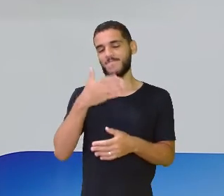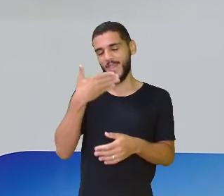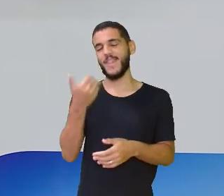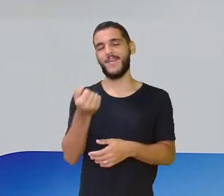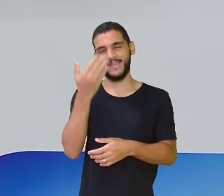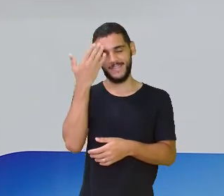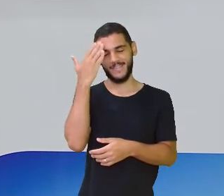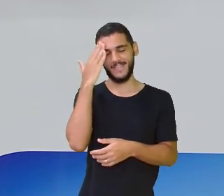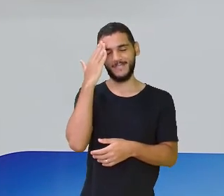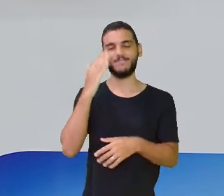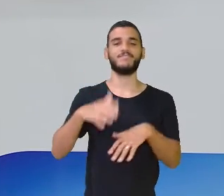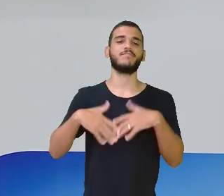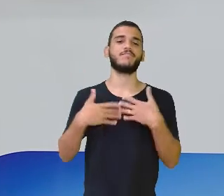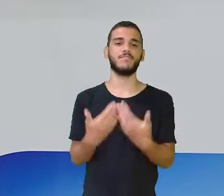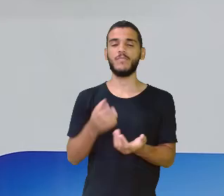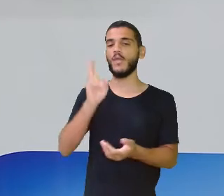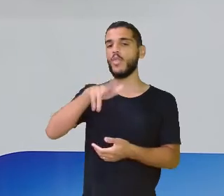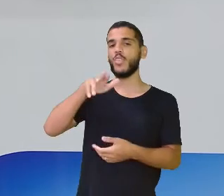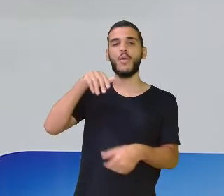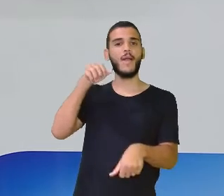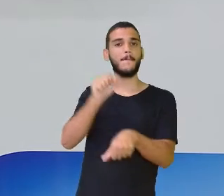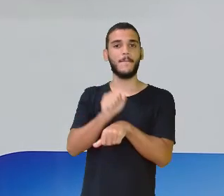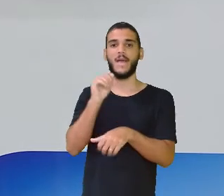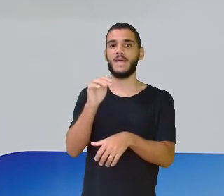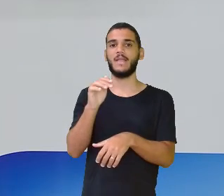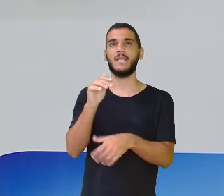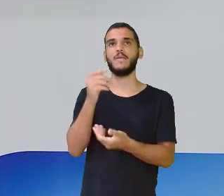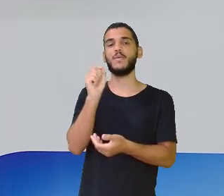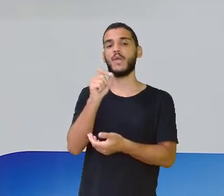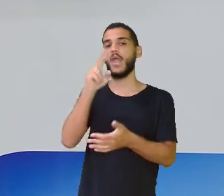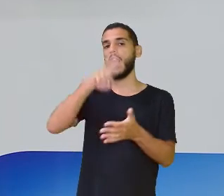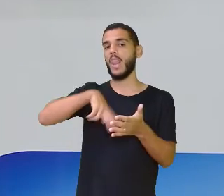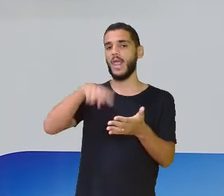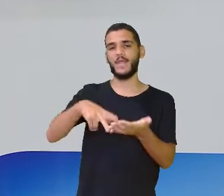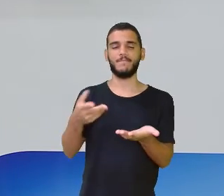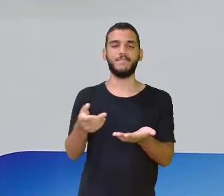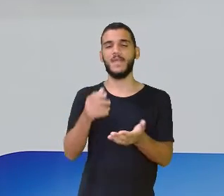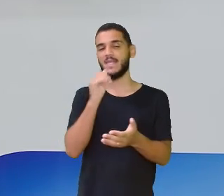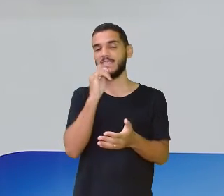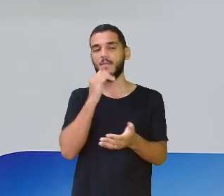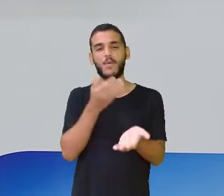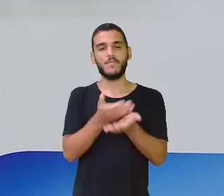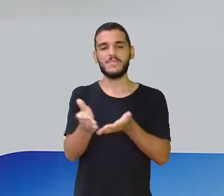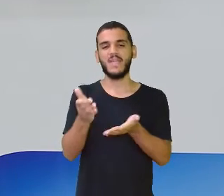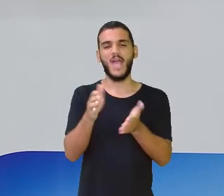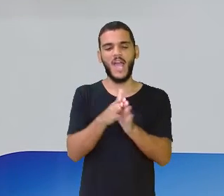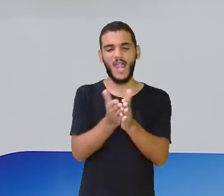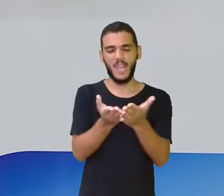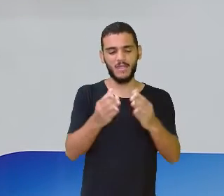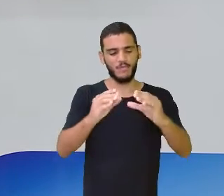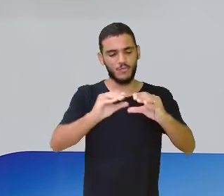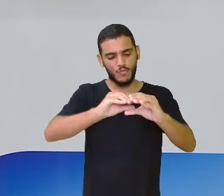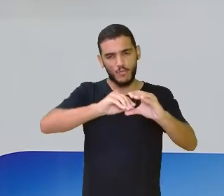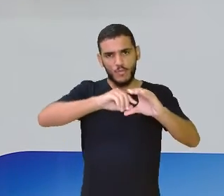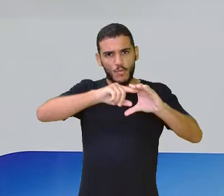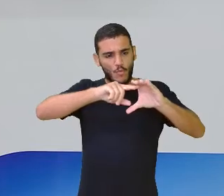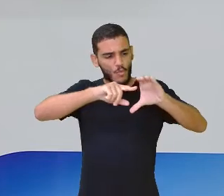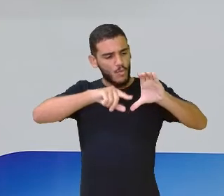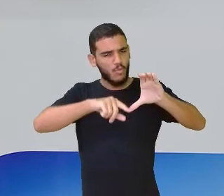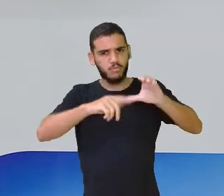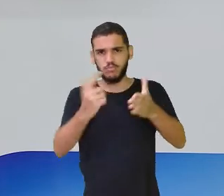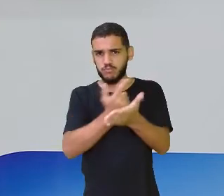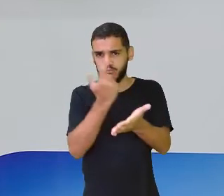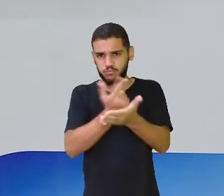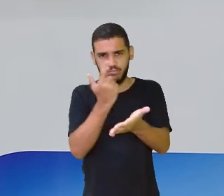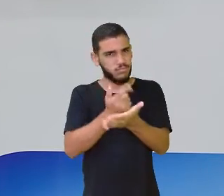Então, não deixem de ler. Não é obrigado você começar a ler aquele livro bem grosso. Se você não tem costume ainda, começa devagar. Pode ser uma história em quadrinhos, pode